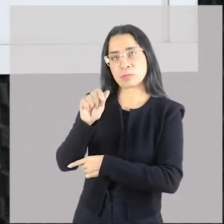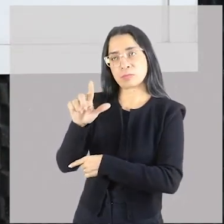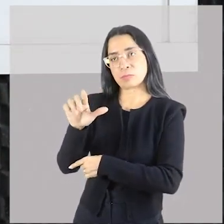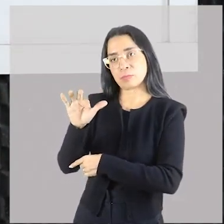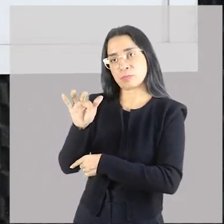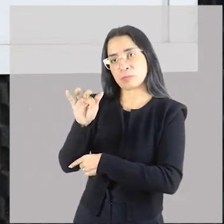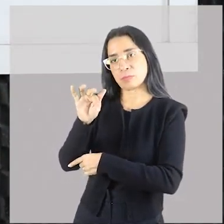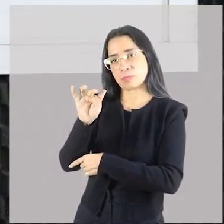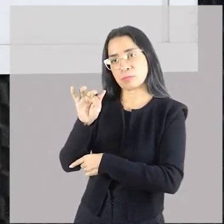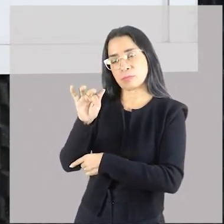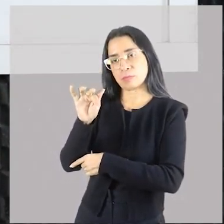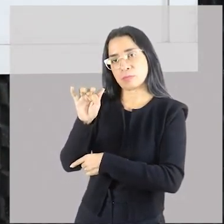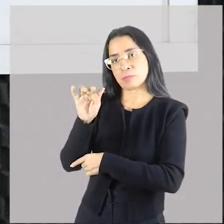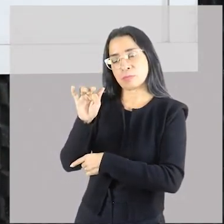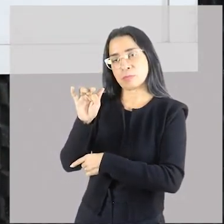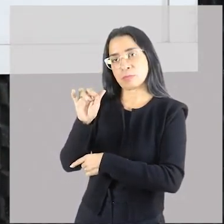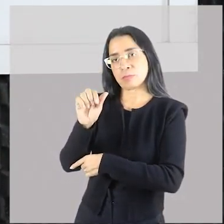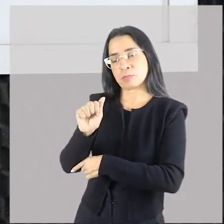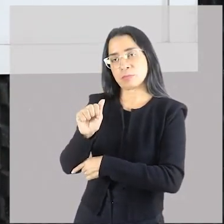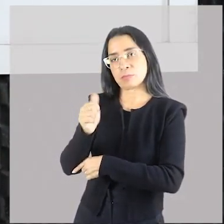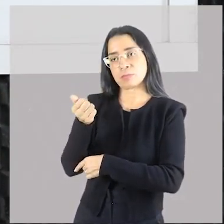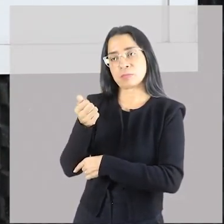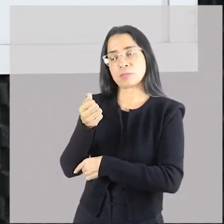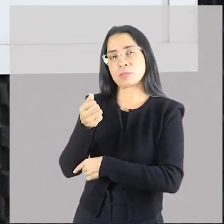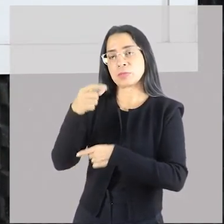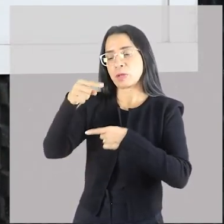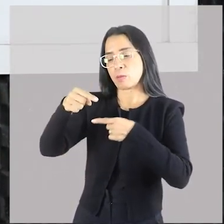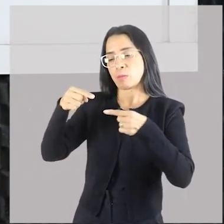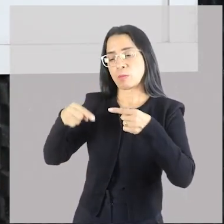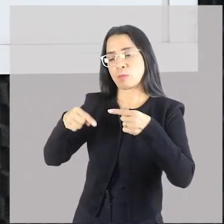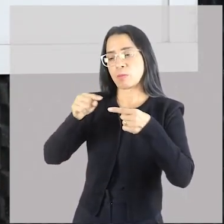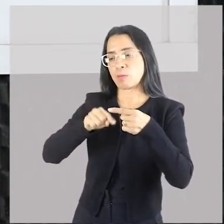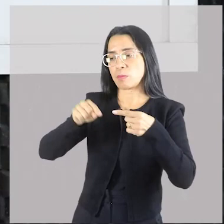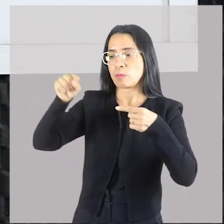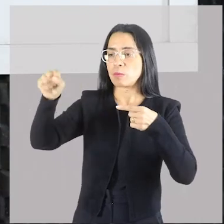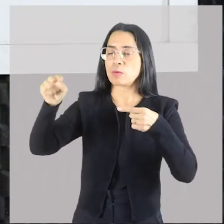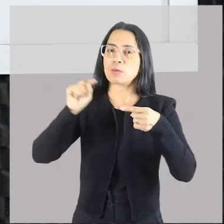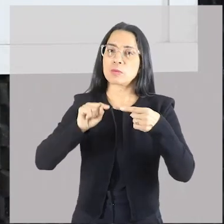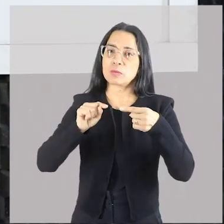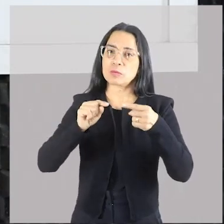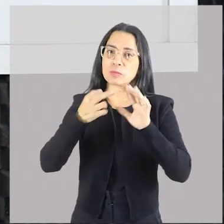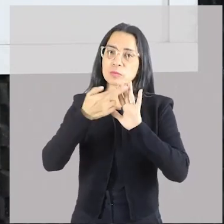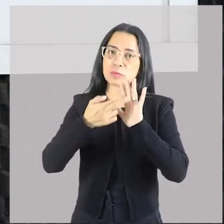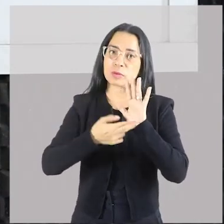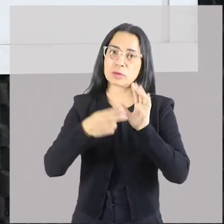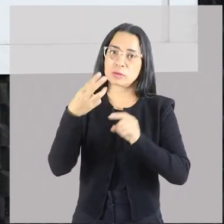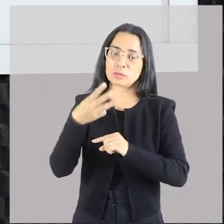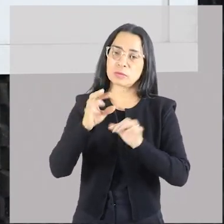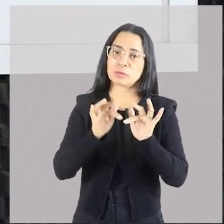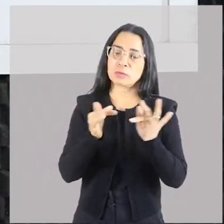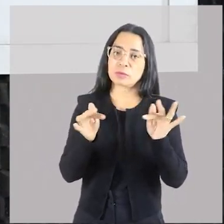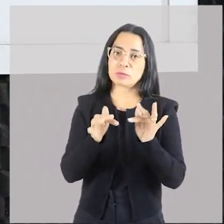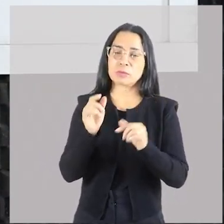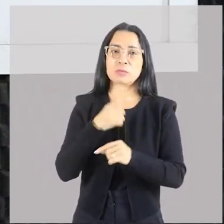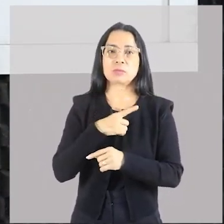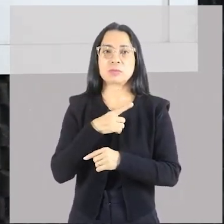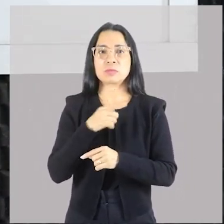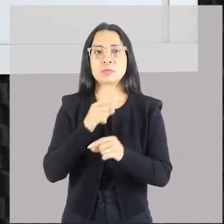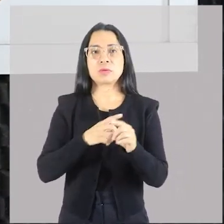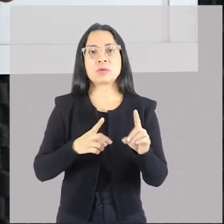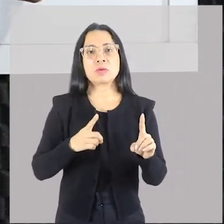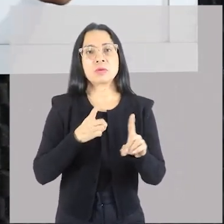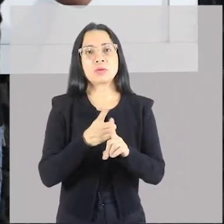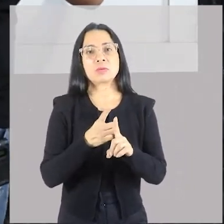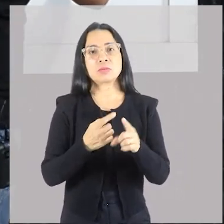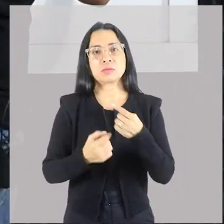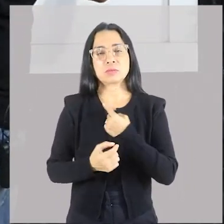Turminha, se você fizer aí produto dos meios pelo produto dos extremos, isso é uma regra de 3 simples, você vai encontrar a